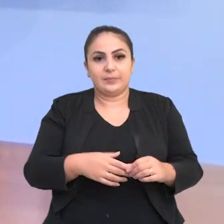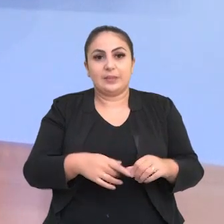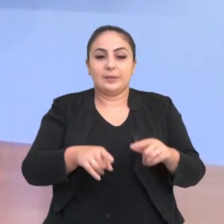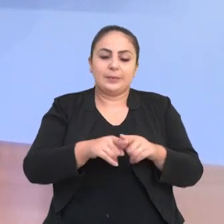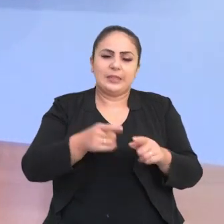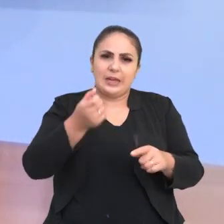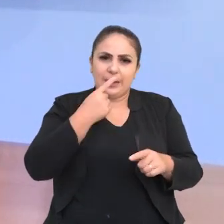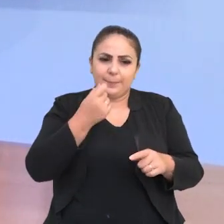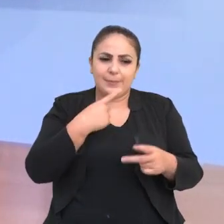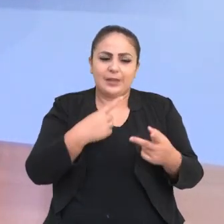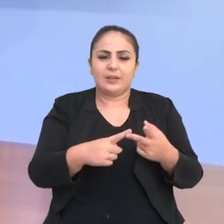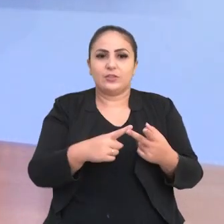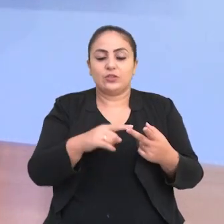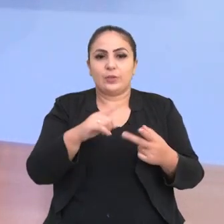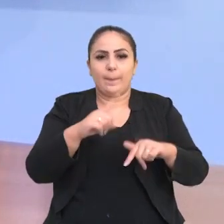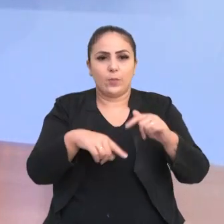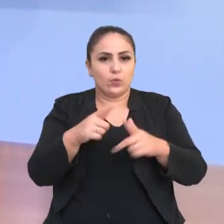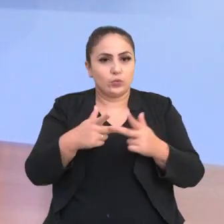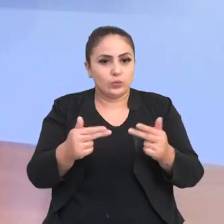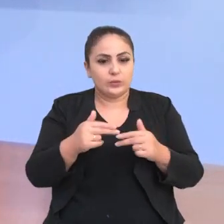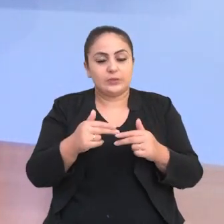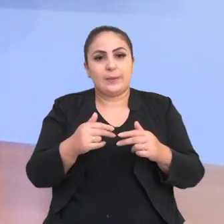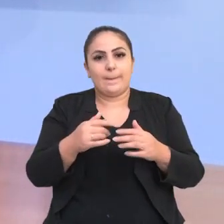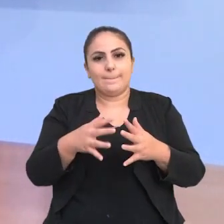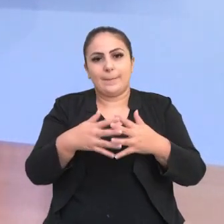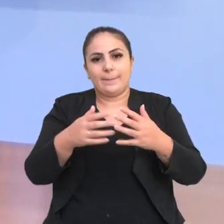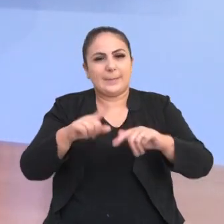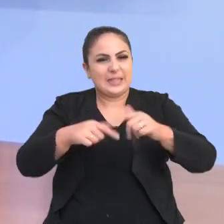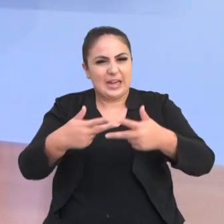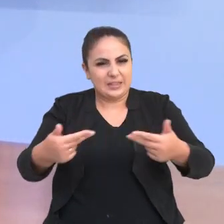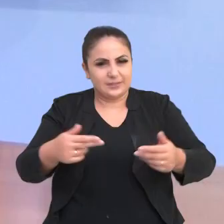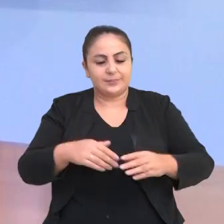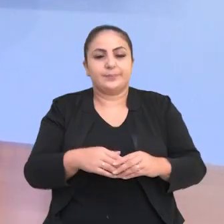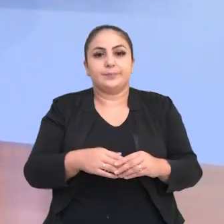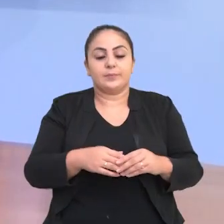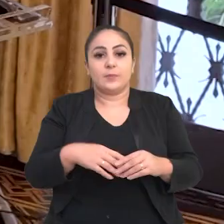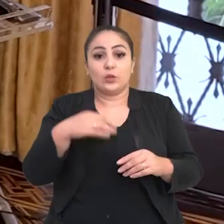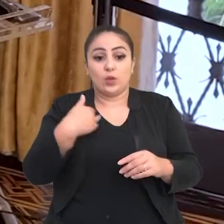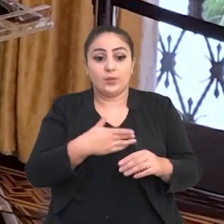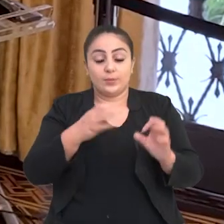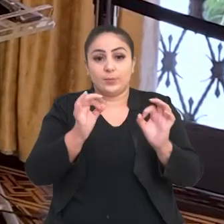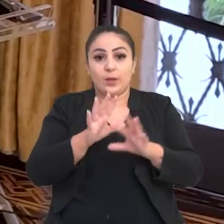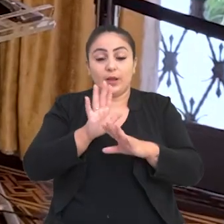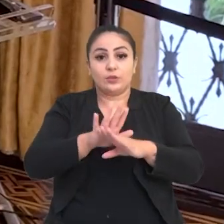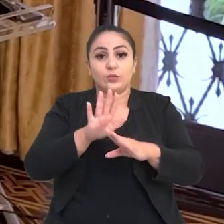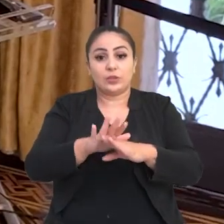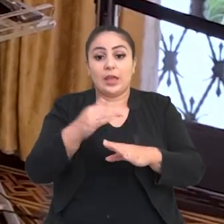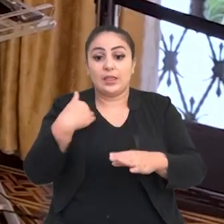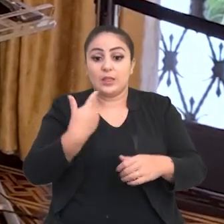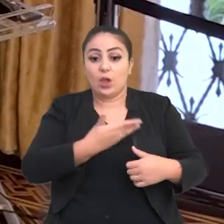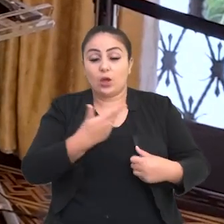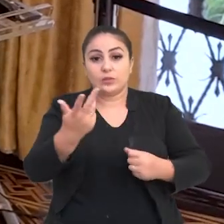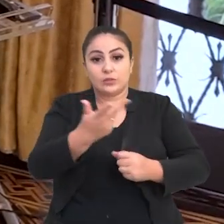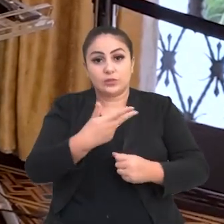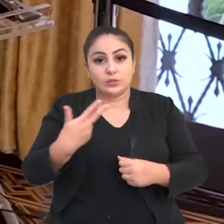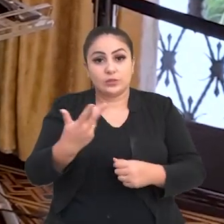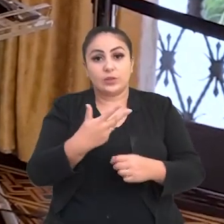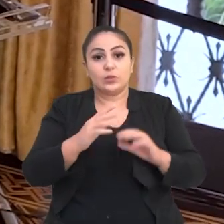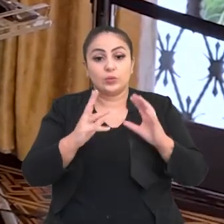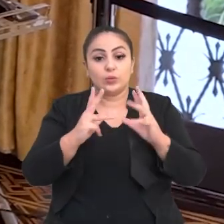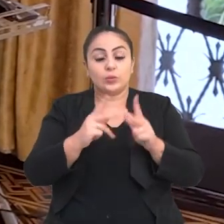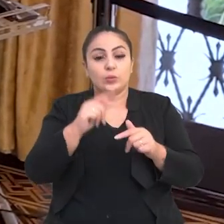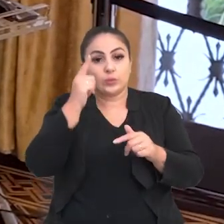saúde, tanto de remédios como de insumos e de equipamentos. Nós estamos articulados para a colaboração entre